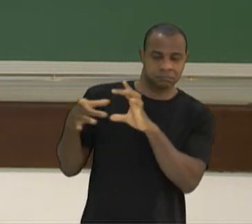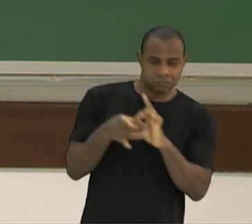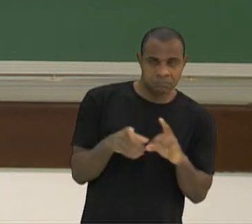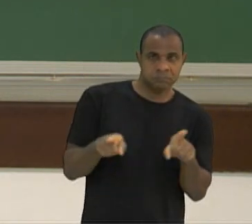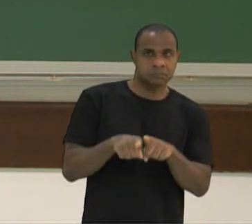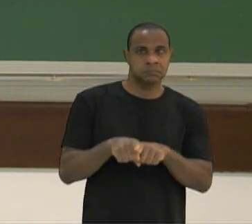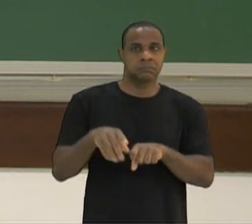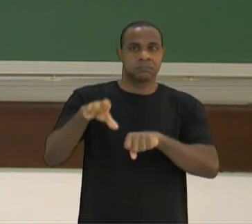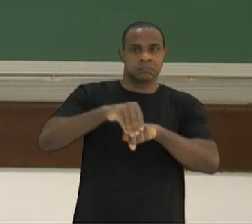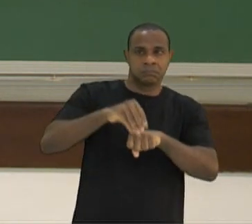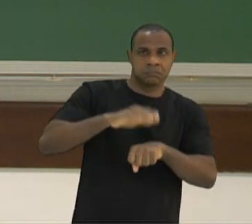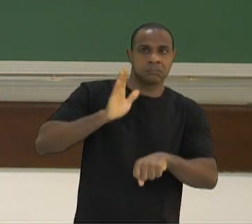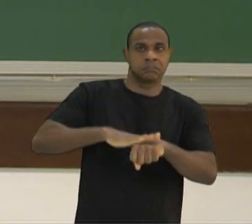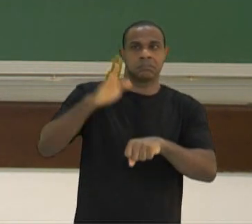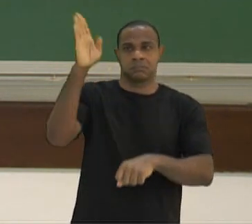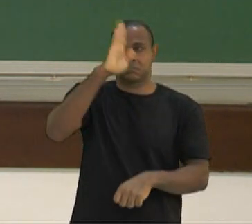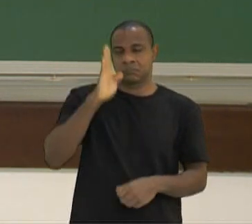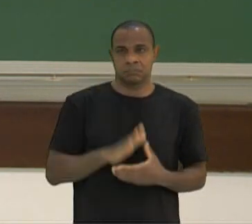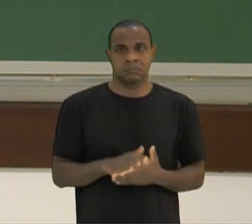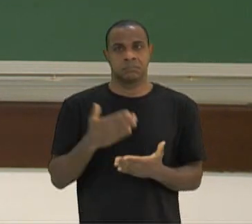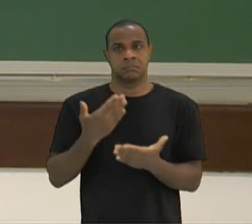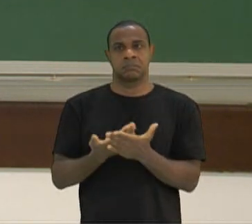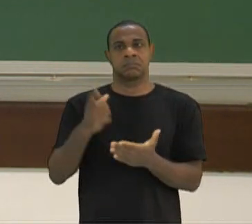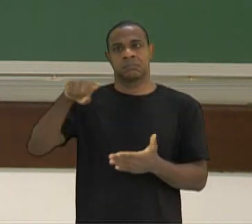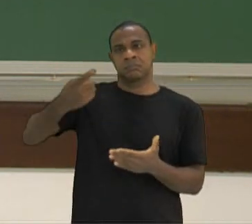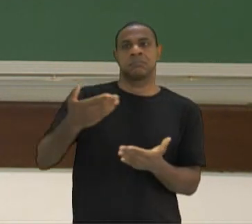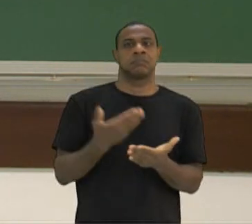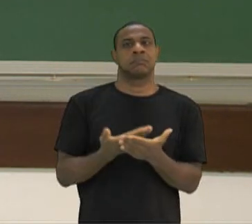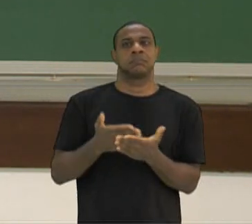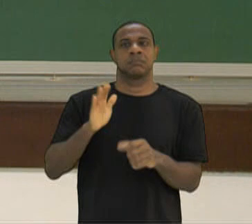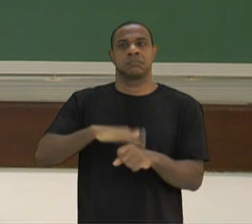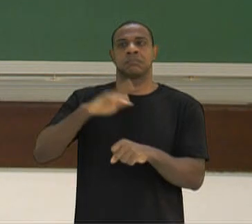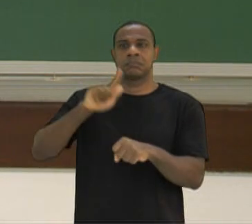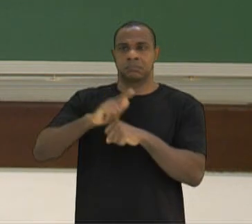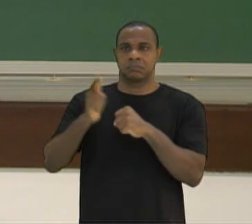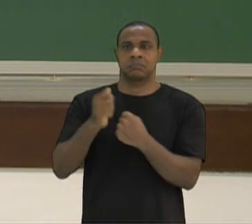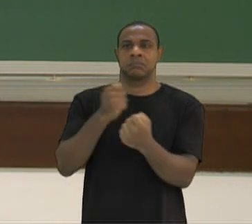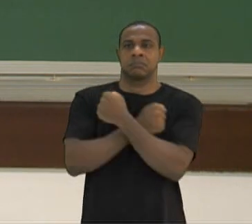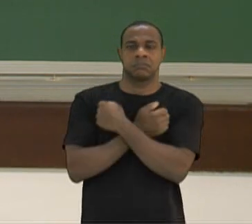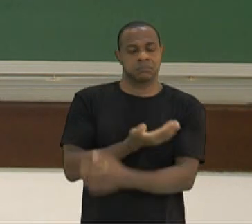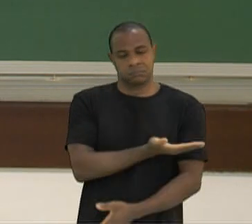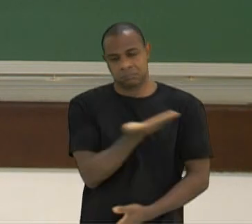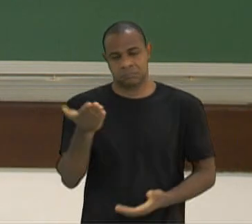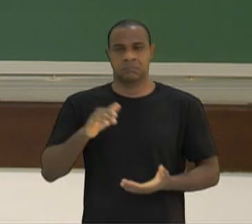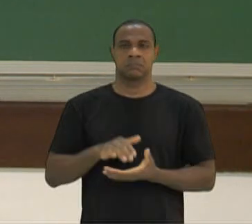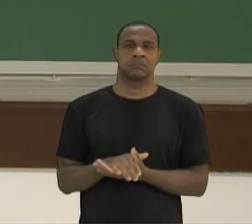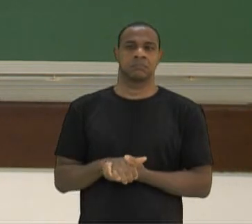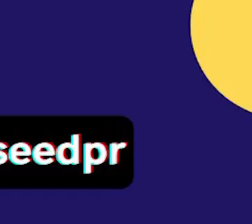conhecendo um pouquinho mais o Brasil. Na aula que vem voltamos com mais geografia. Um abraço a todos e até lá.